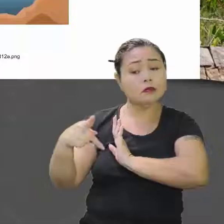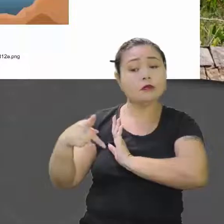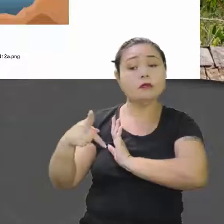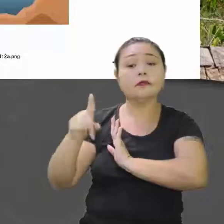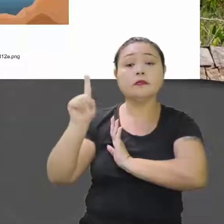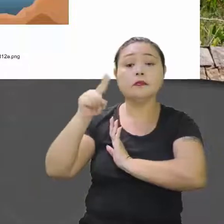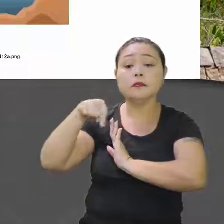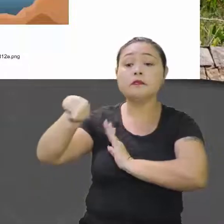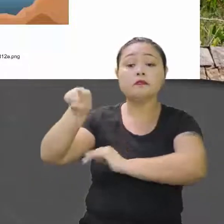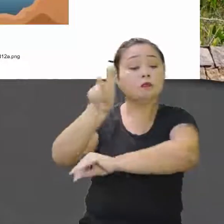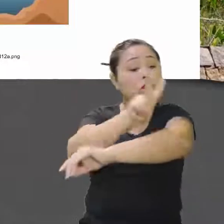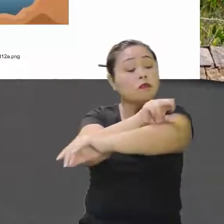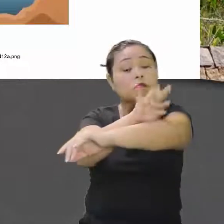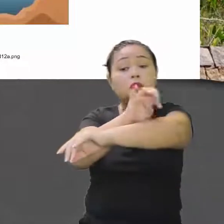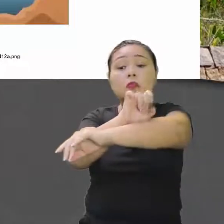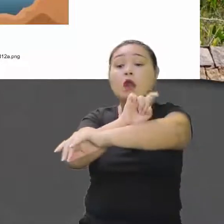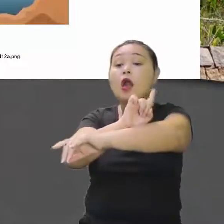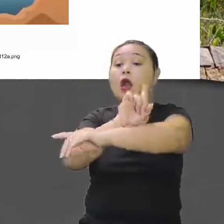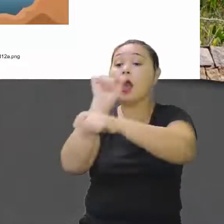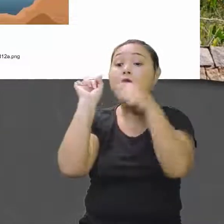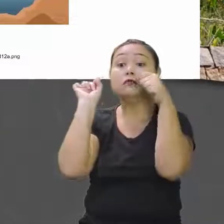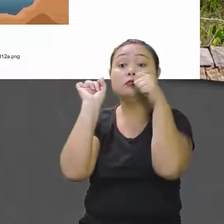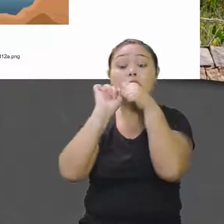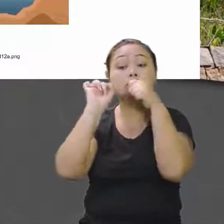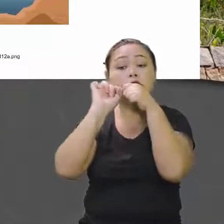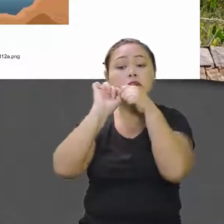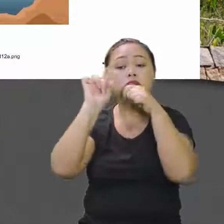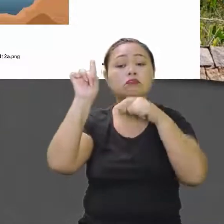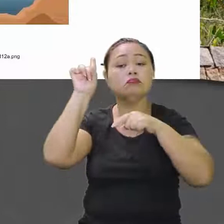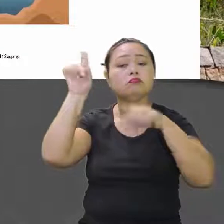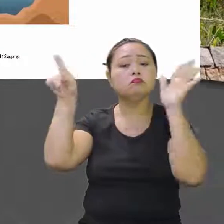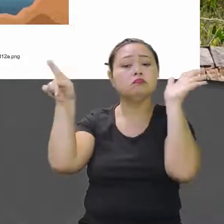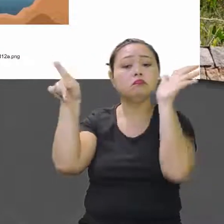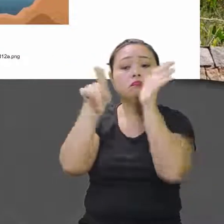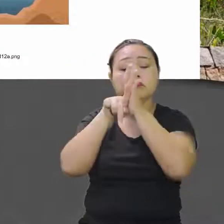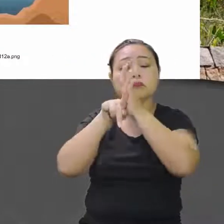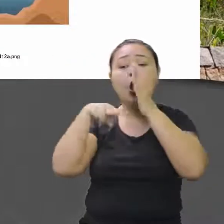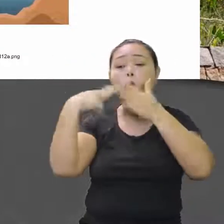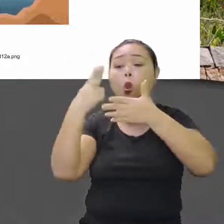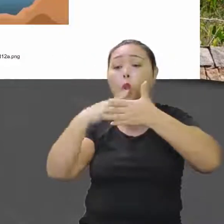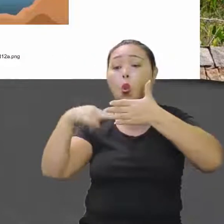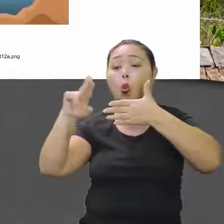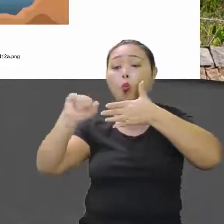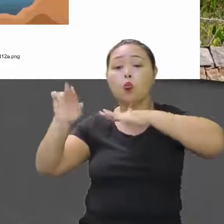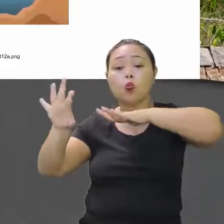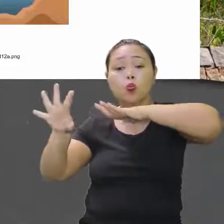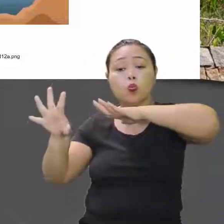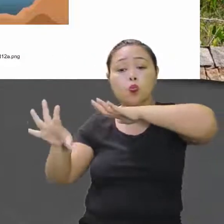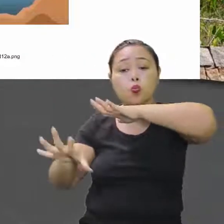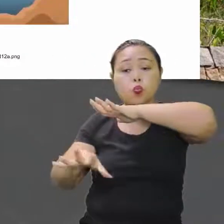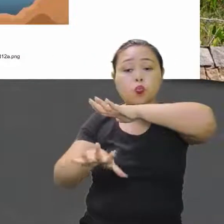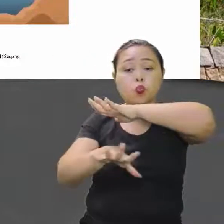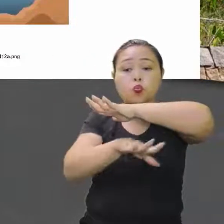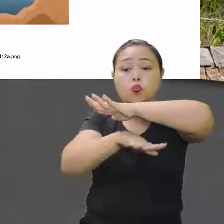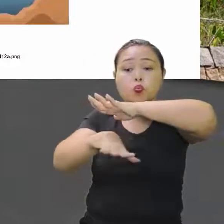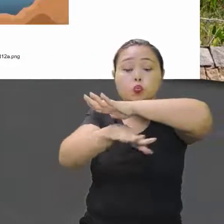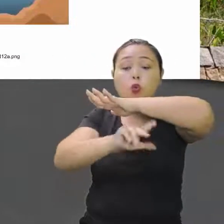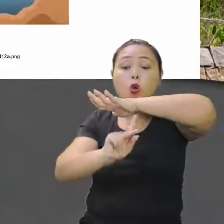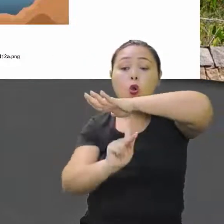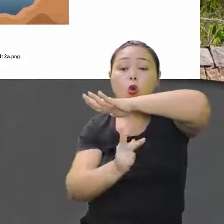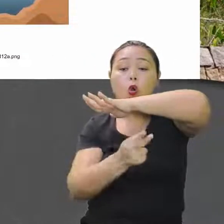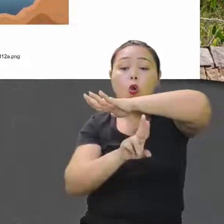Tá? Essa vegetação produz sua própria riqueza de nutrientes. Isso é chamado de húmus.